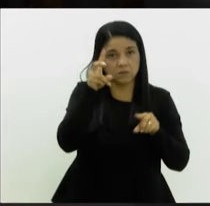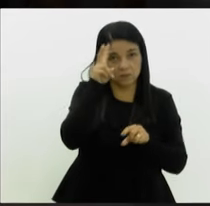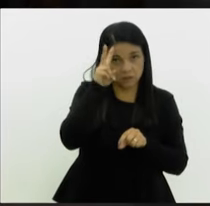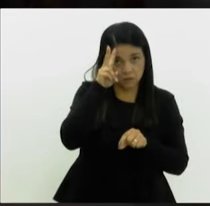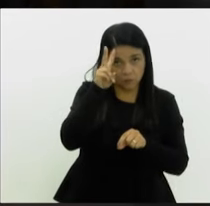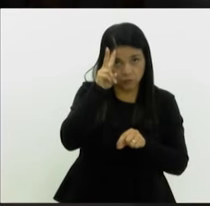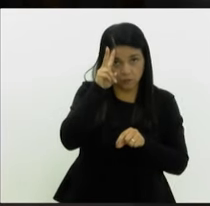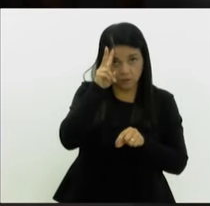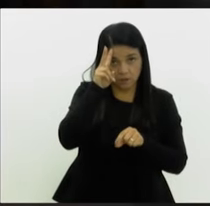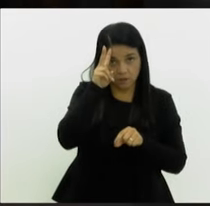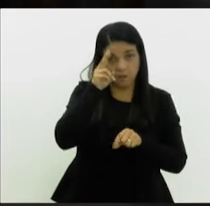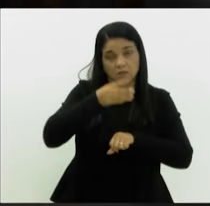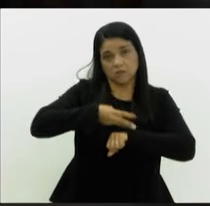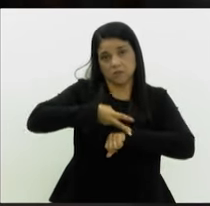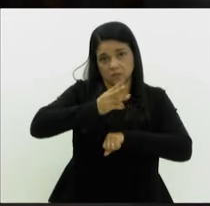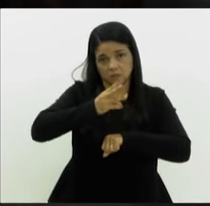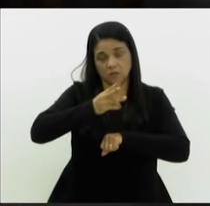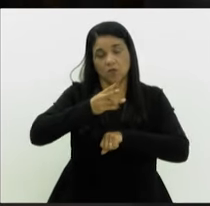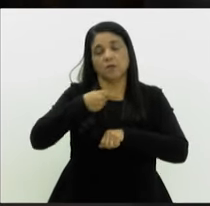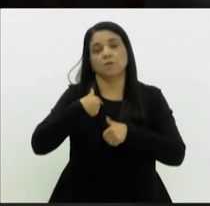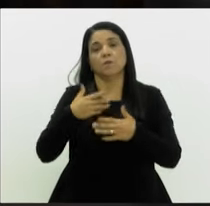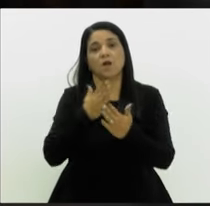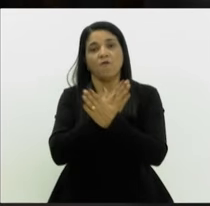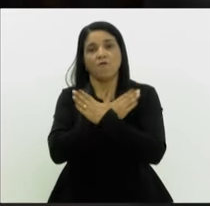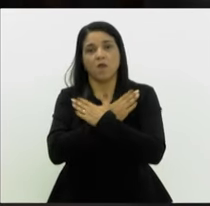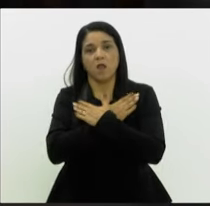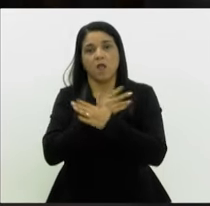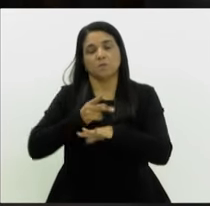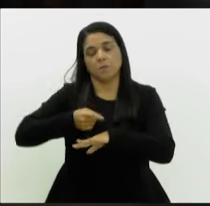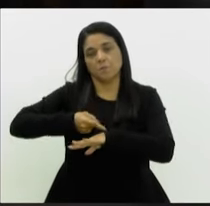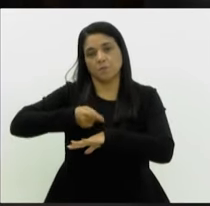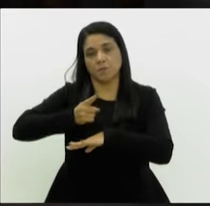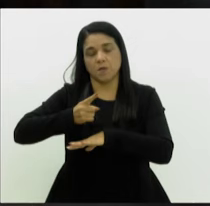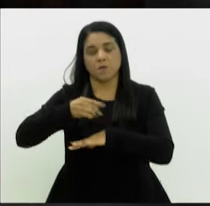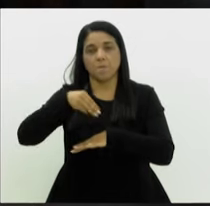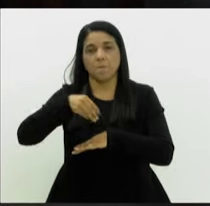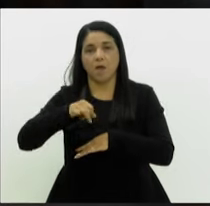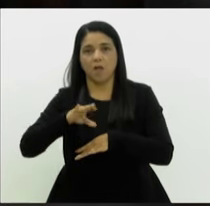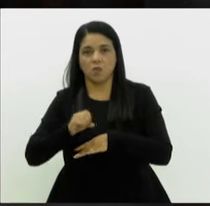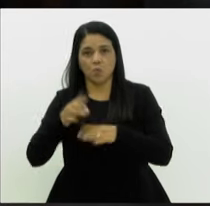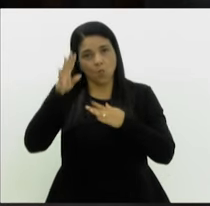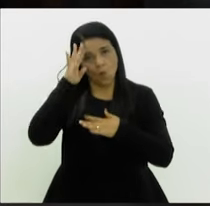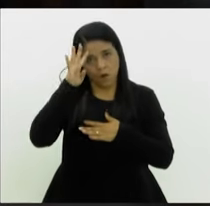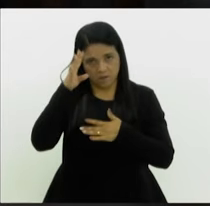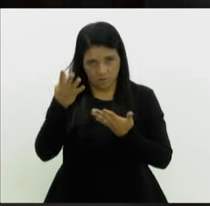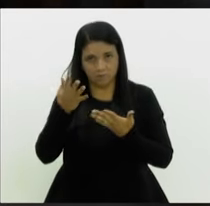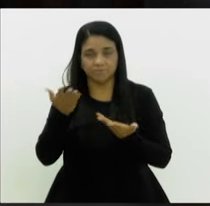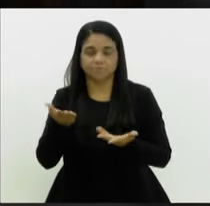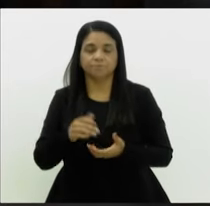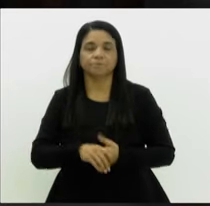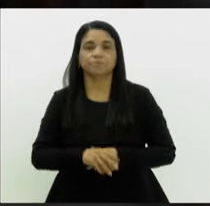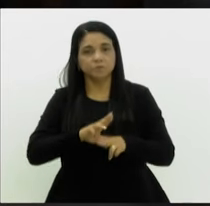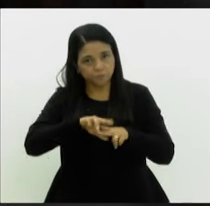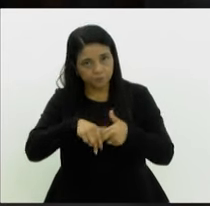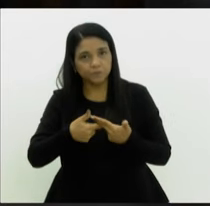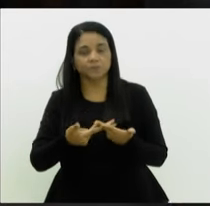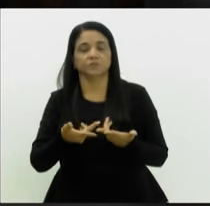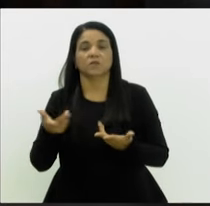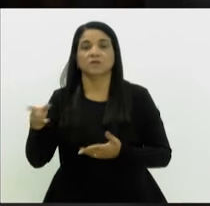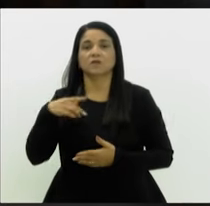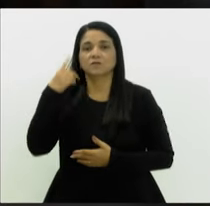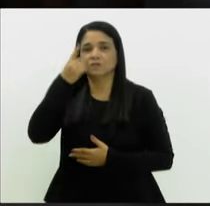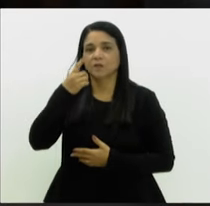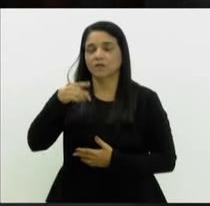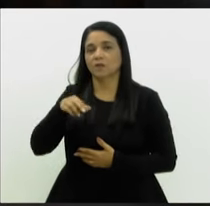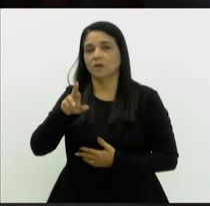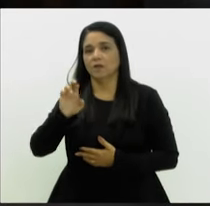que teremos o feriado de 1º de maio na quarta-feira. Deputado Renan Jordi,